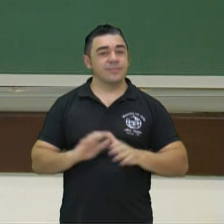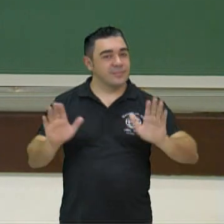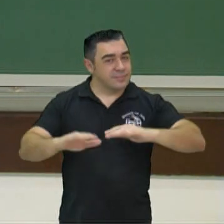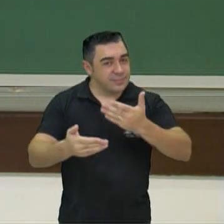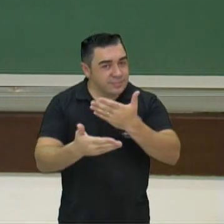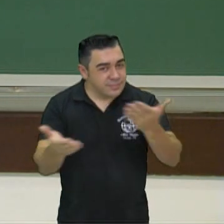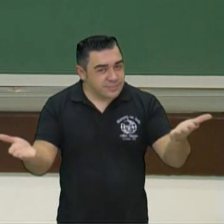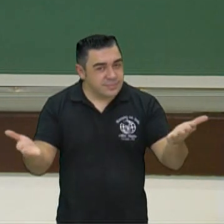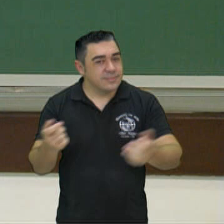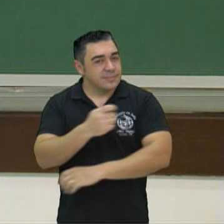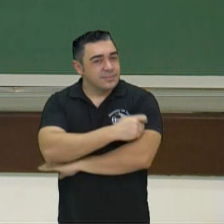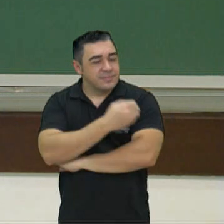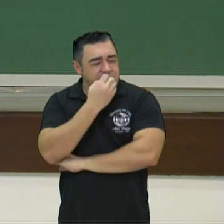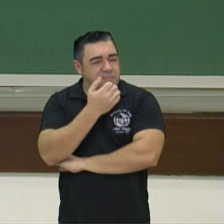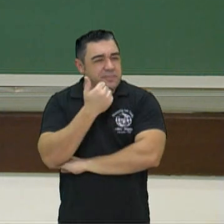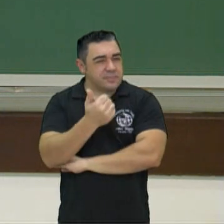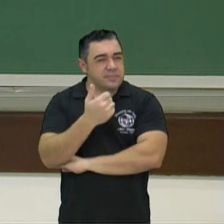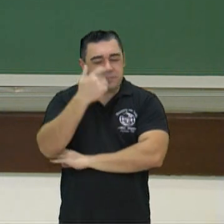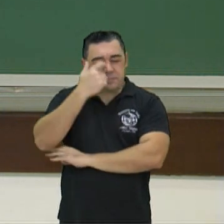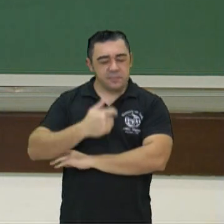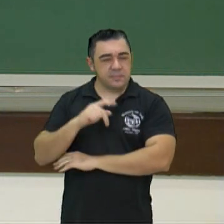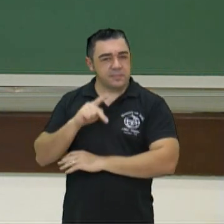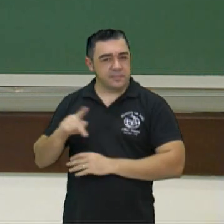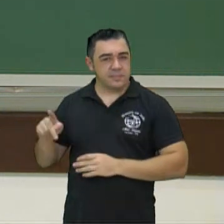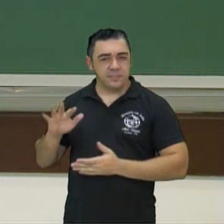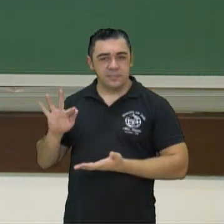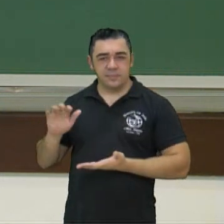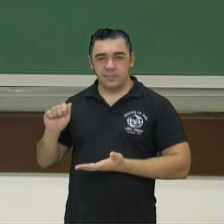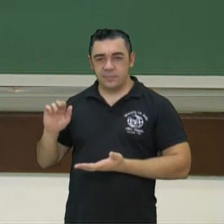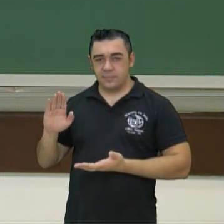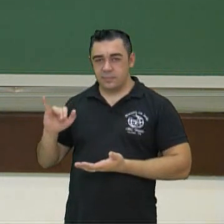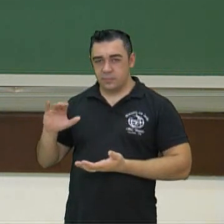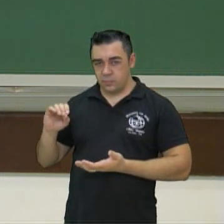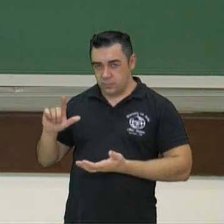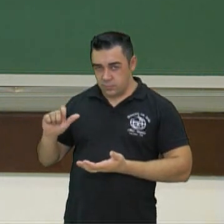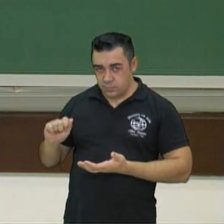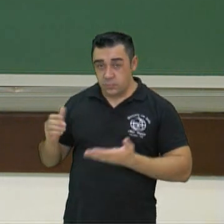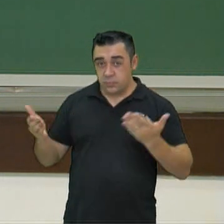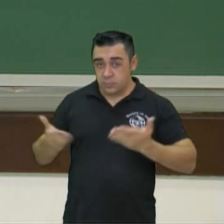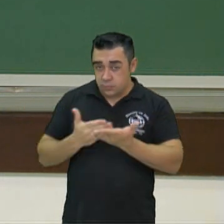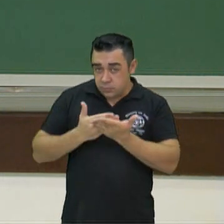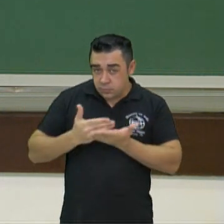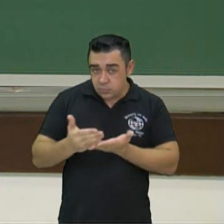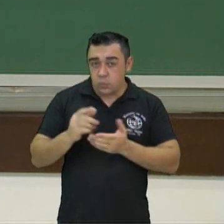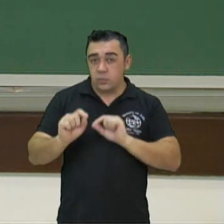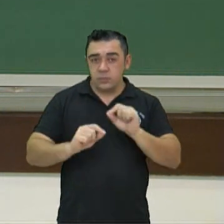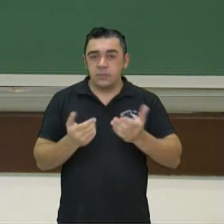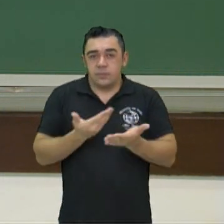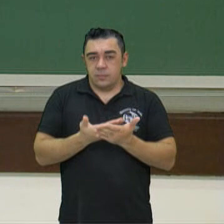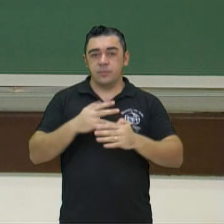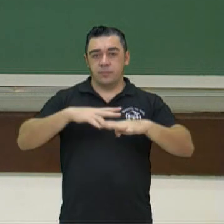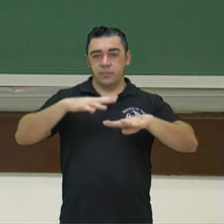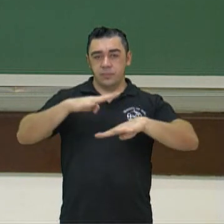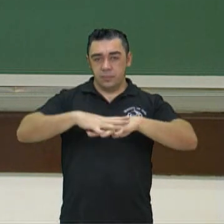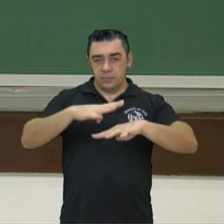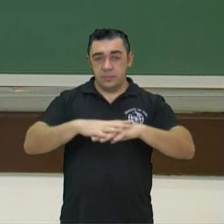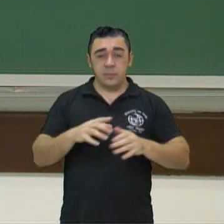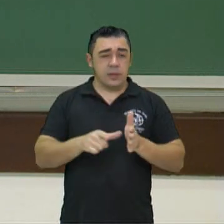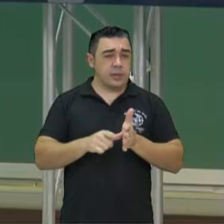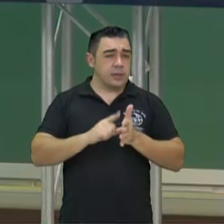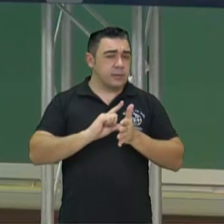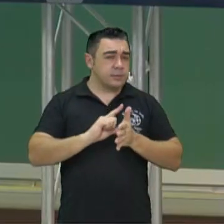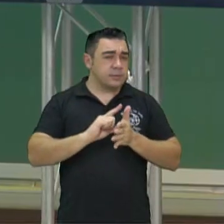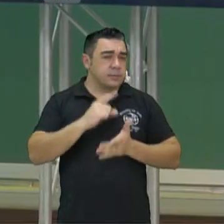Olá pessoal, tudo bom? Eu sou a professora Fabíola e hoje a gente vai dar início a mais uma aula de matemática. Mas